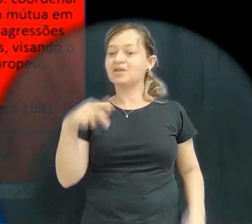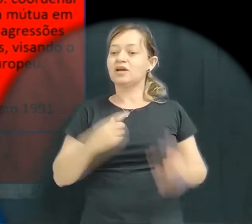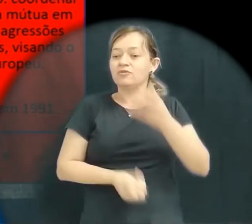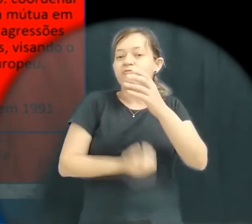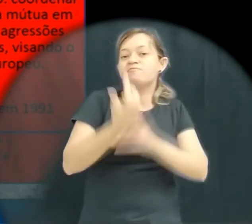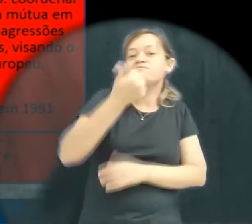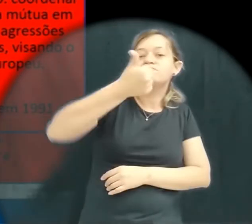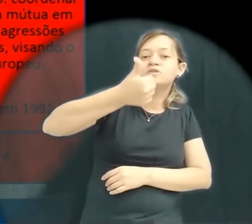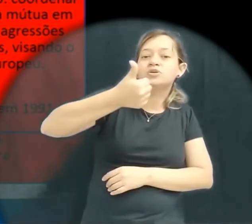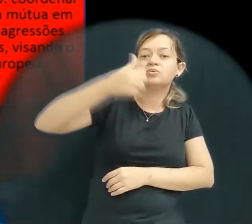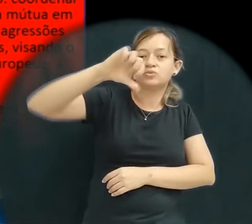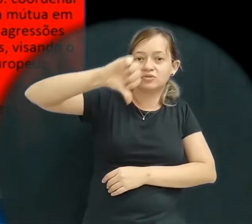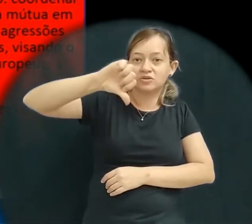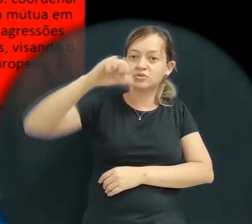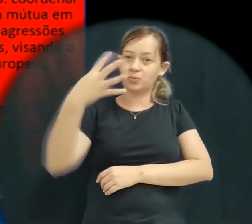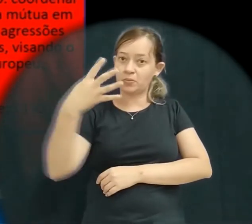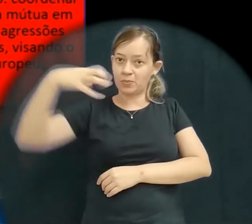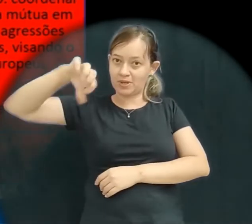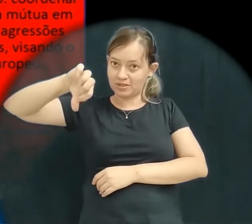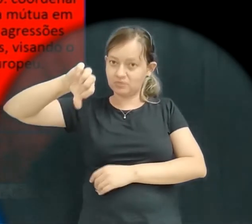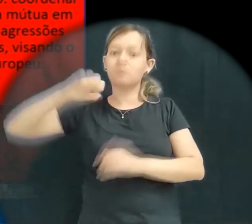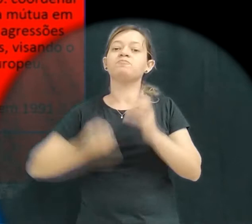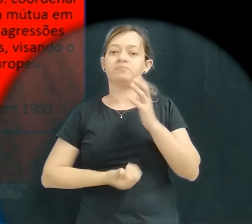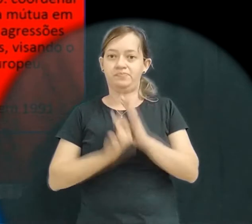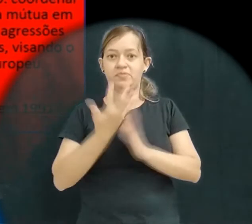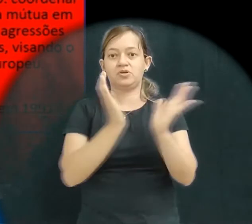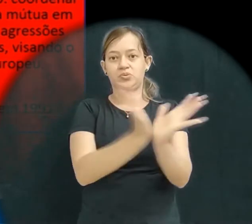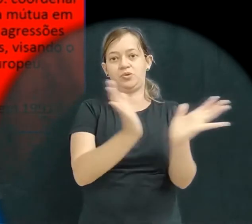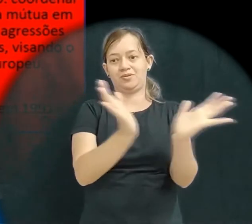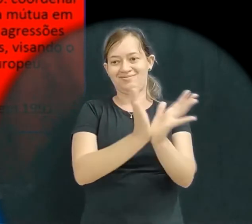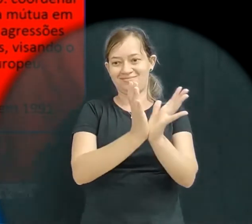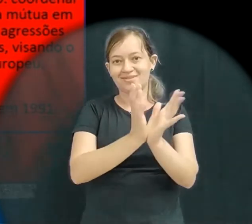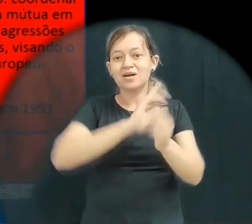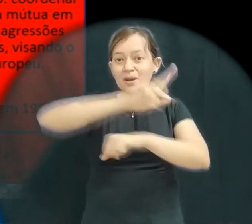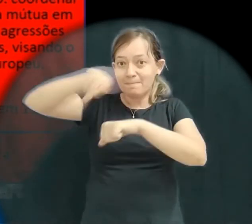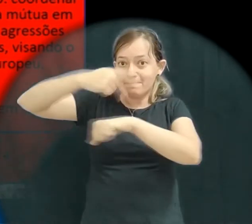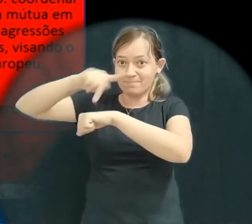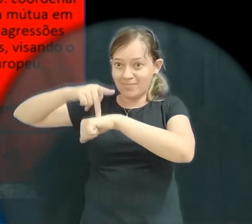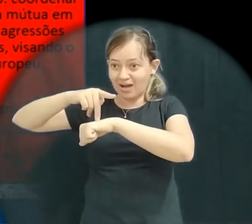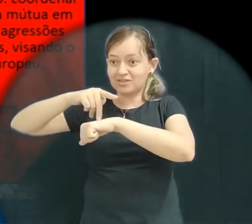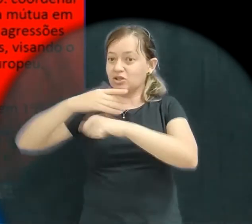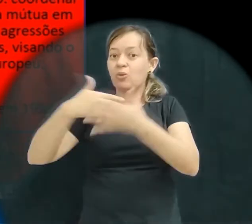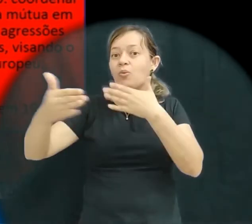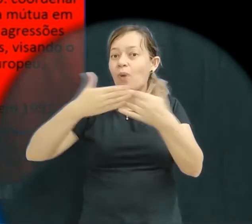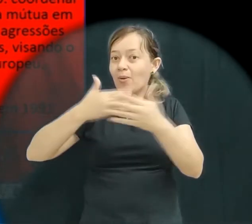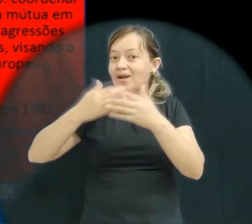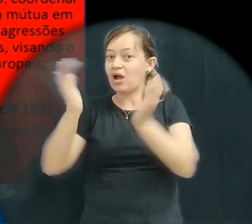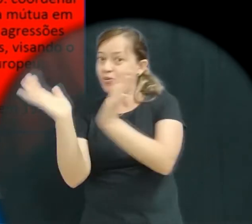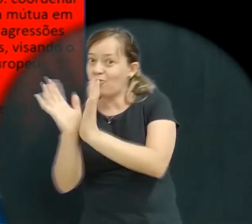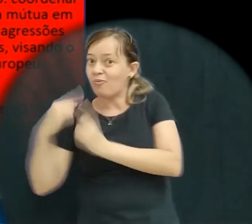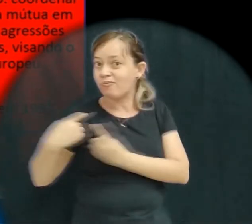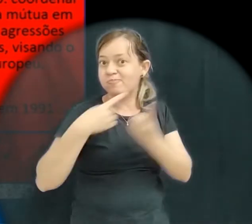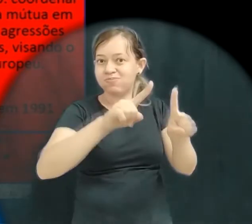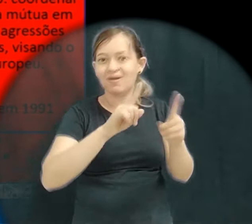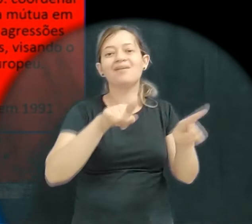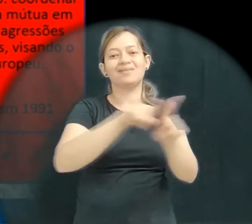fundada em 1949 e teve o objetivo de coordenar a defesa mútua dos países membros em resposta a um ataque por qualquer entidade